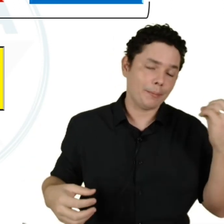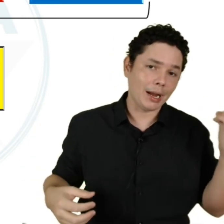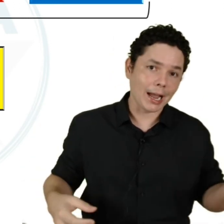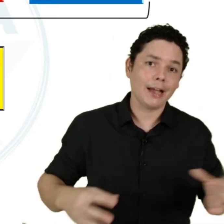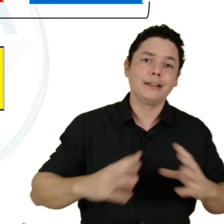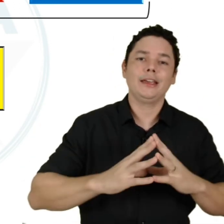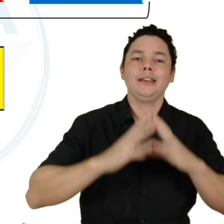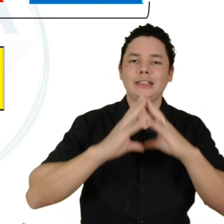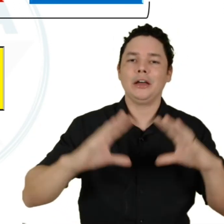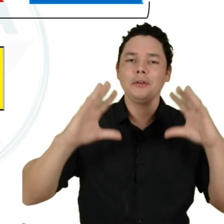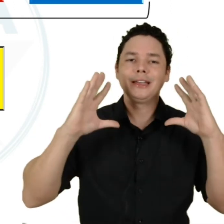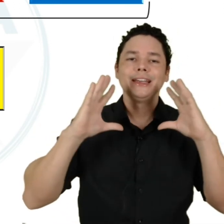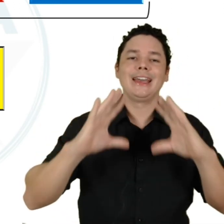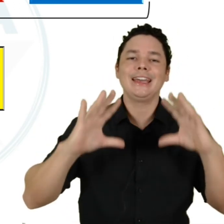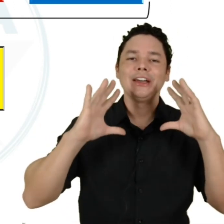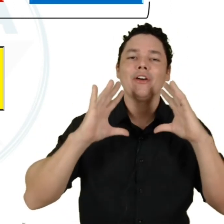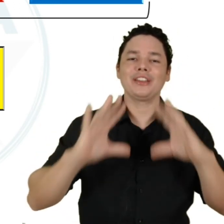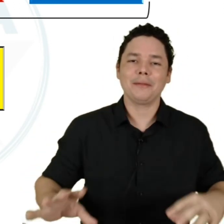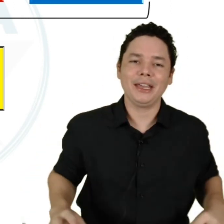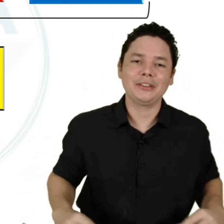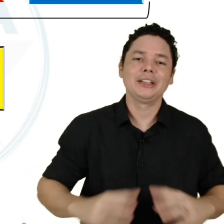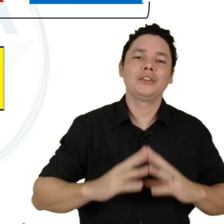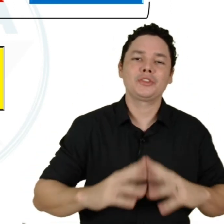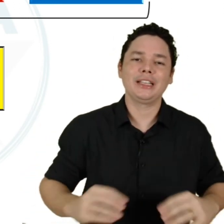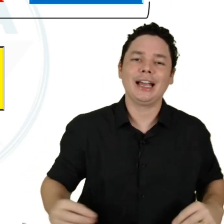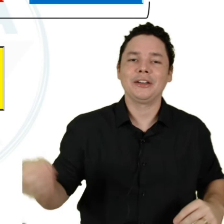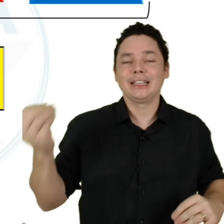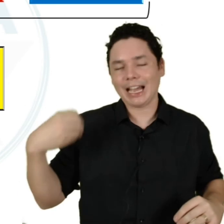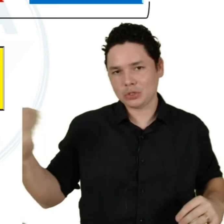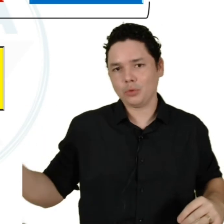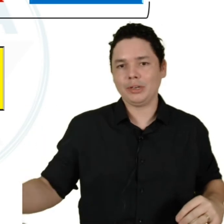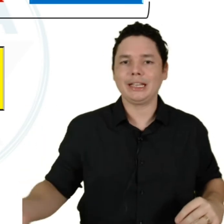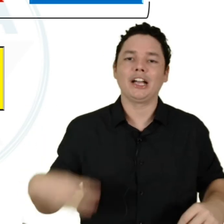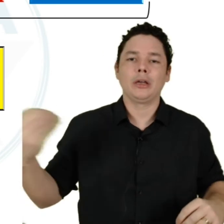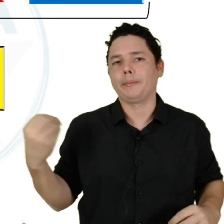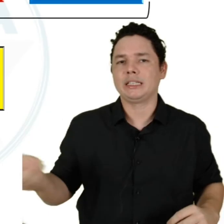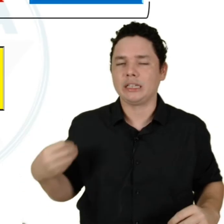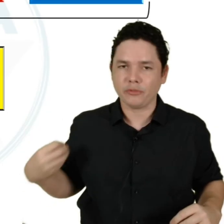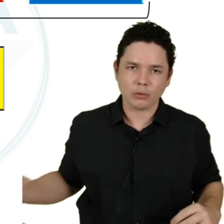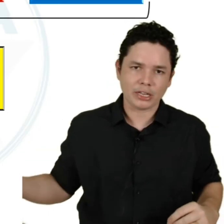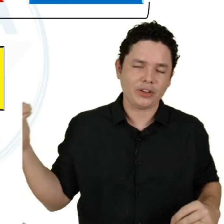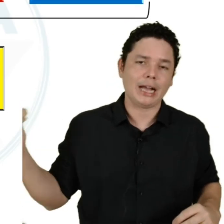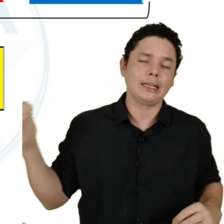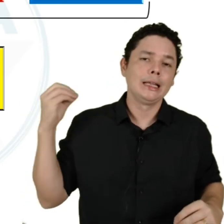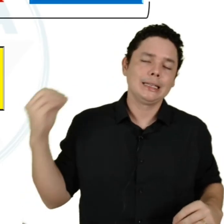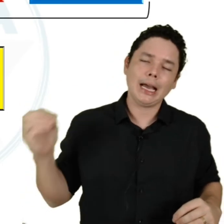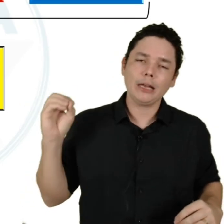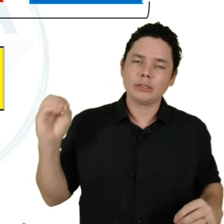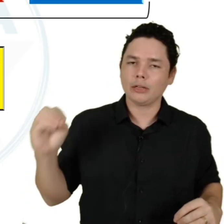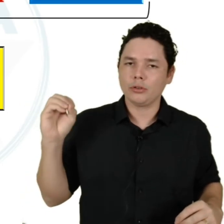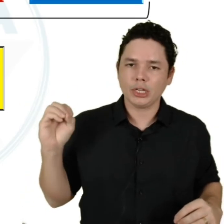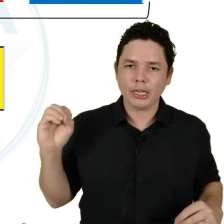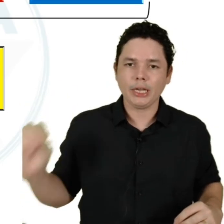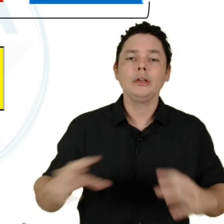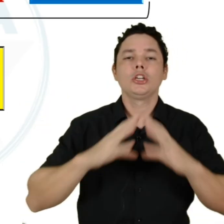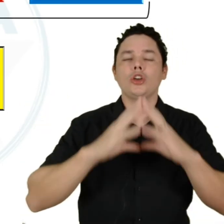vai pagar, né? Então, o afastamento do funcionário da sua unidade para exercer função gratificada lá no Estado